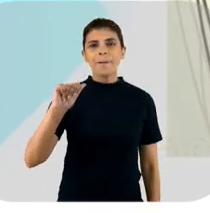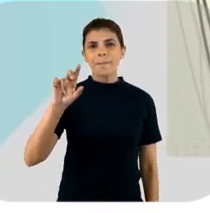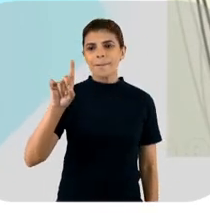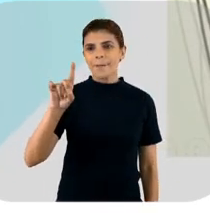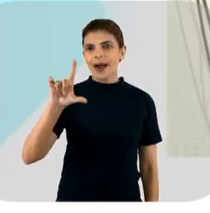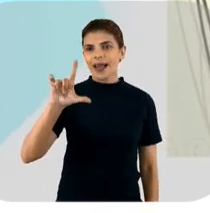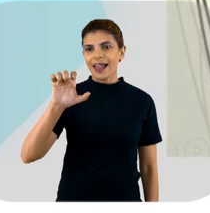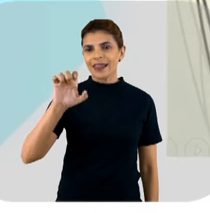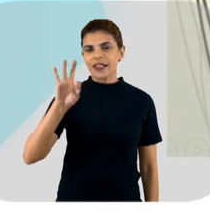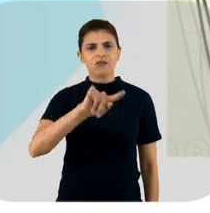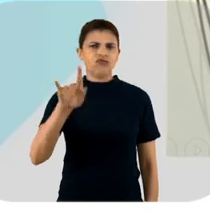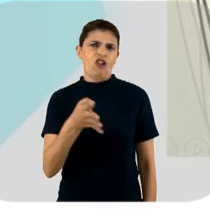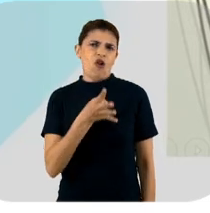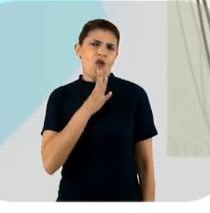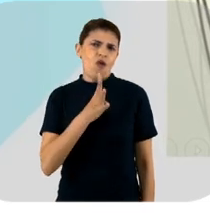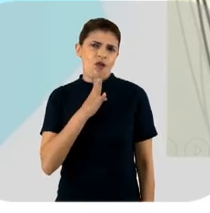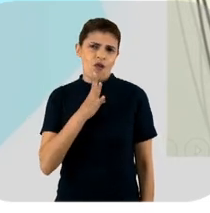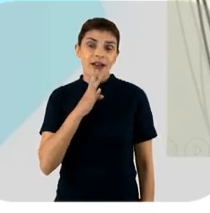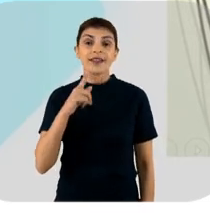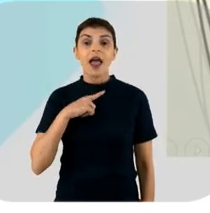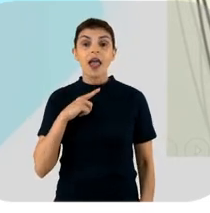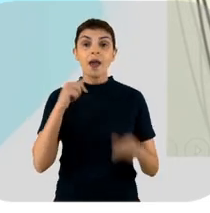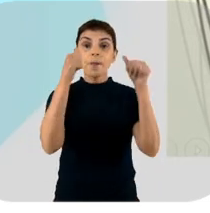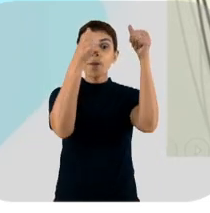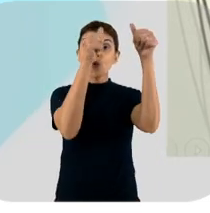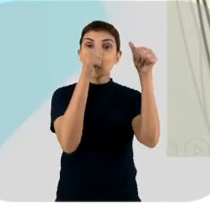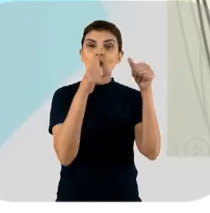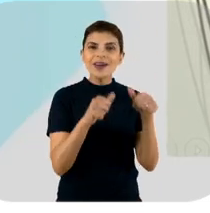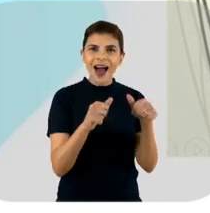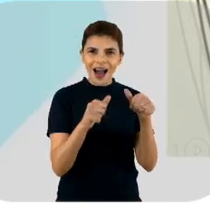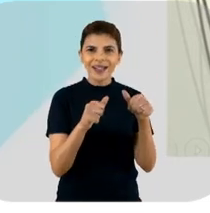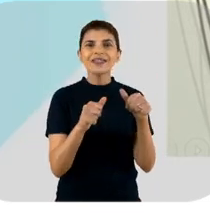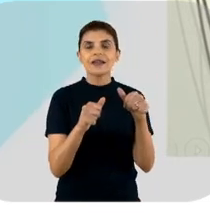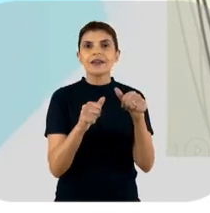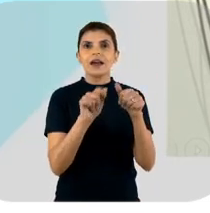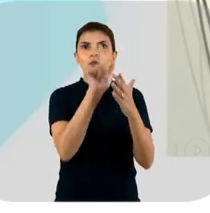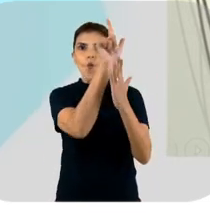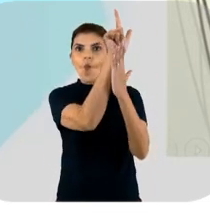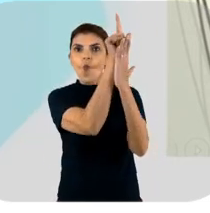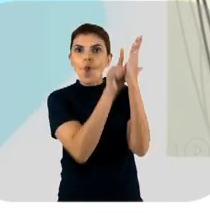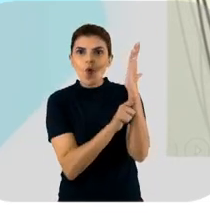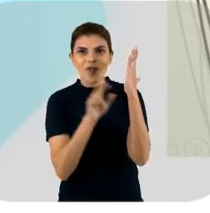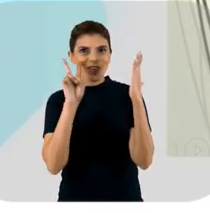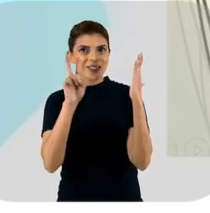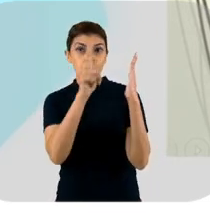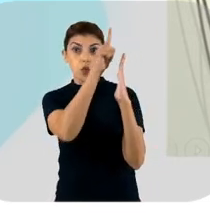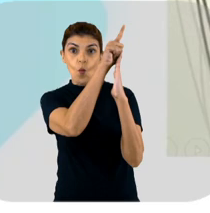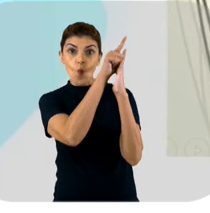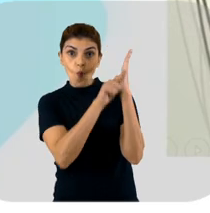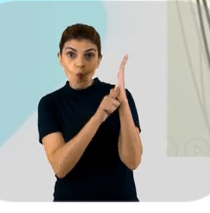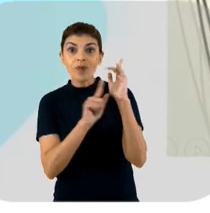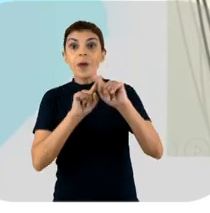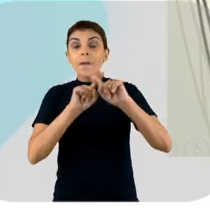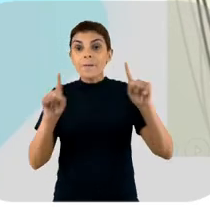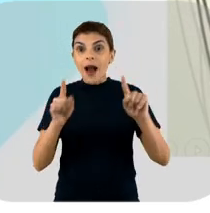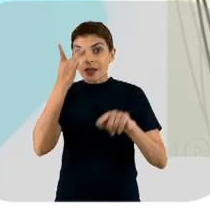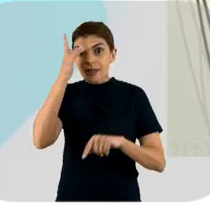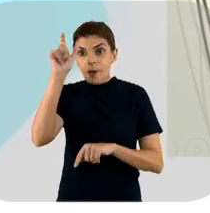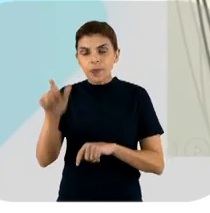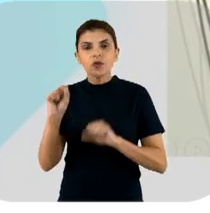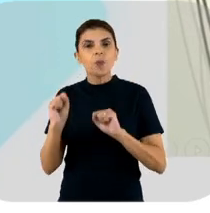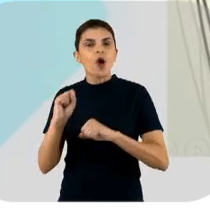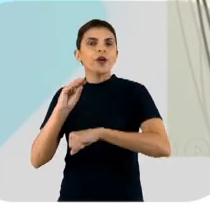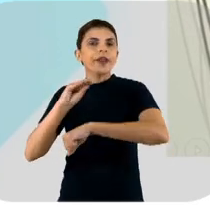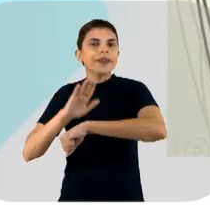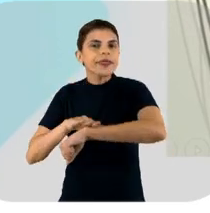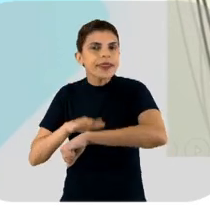O Padlet, que vocês devem conhecer, que são murais, é como esta tela em branco que vocês estão vendo, mas onde cada um